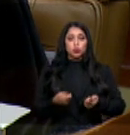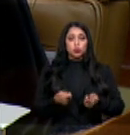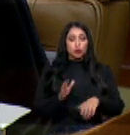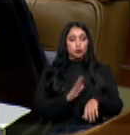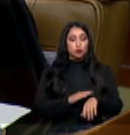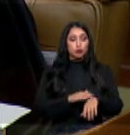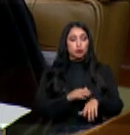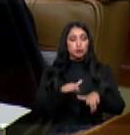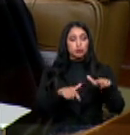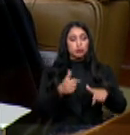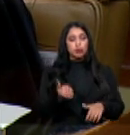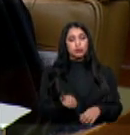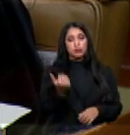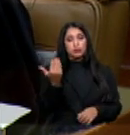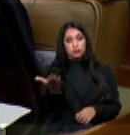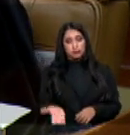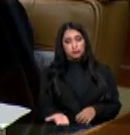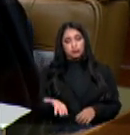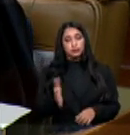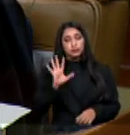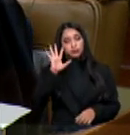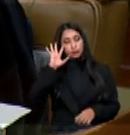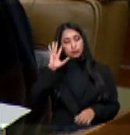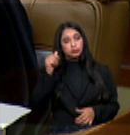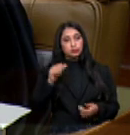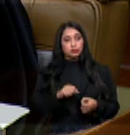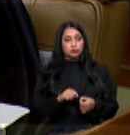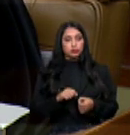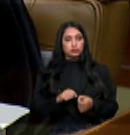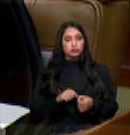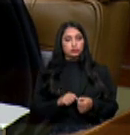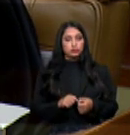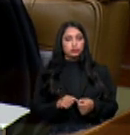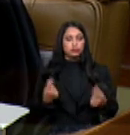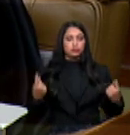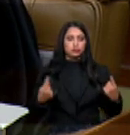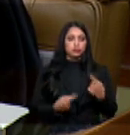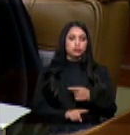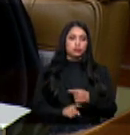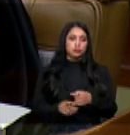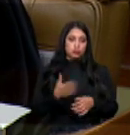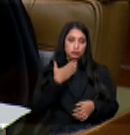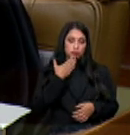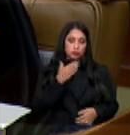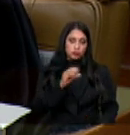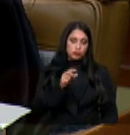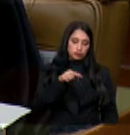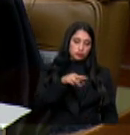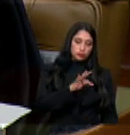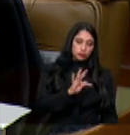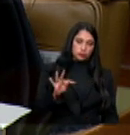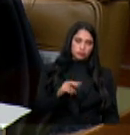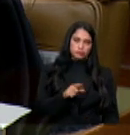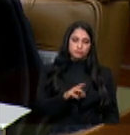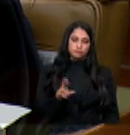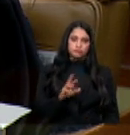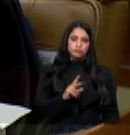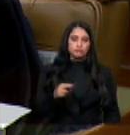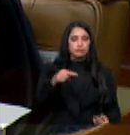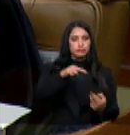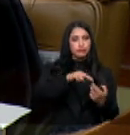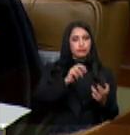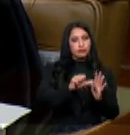jornada externa. As decisões atacadas, igualmente, segundo a requerente, afastariam a incidência do